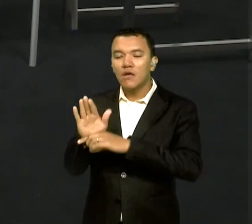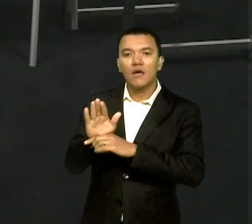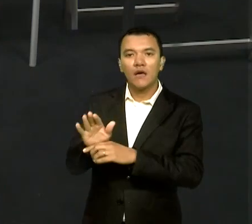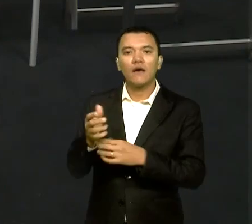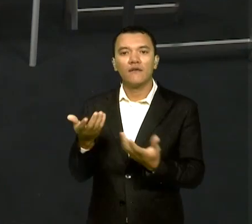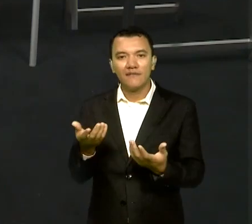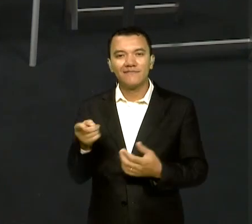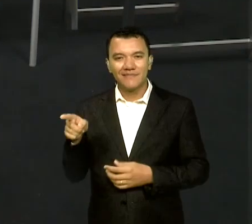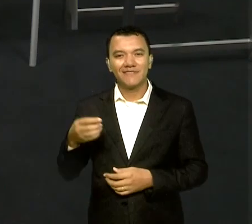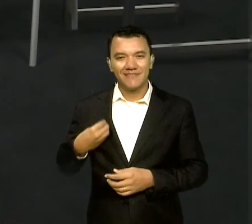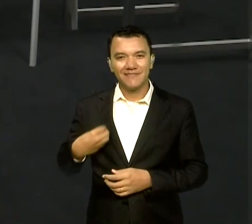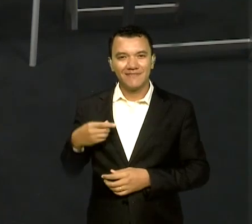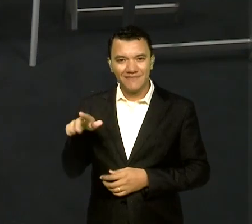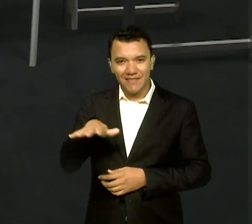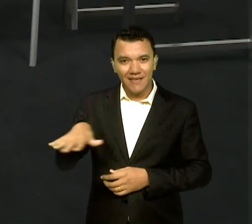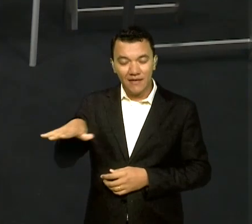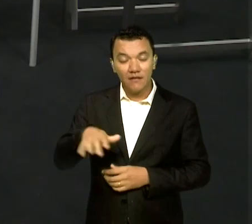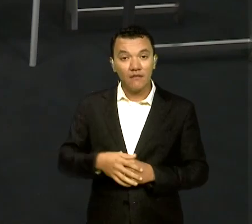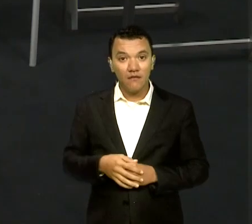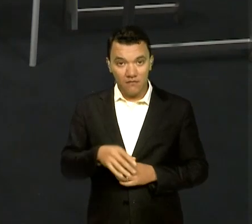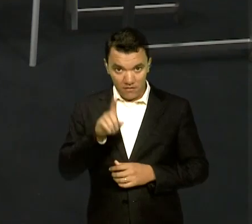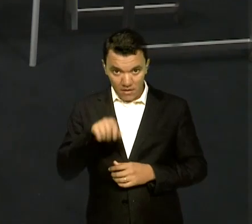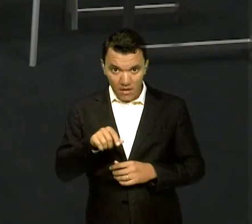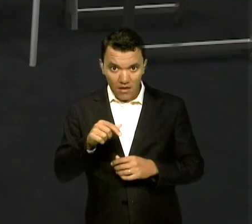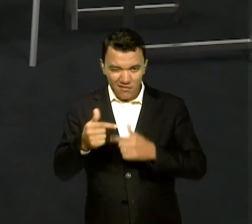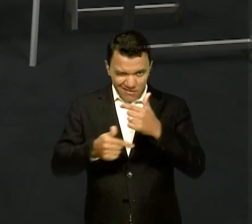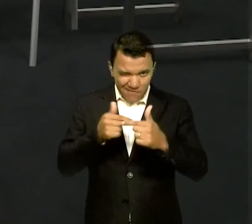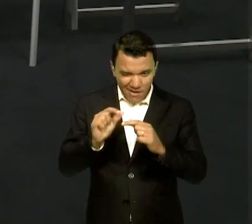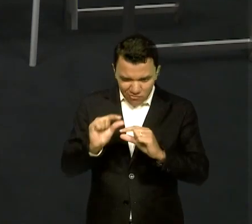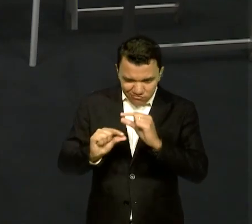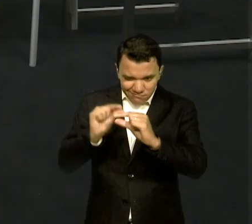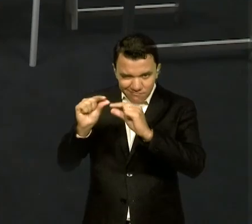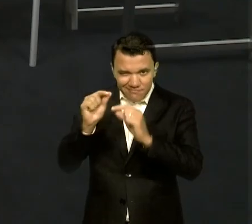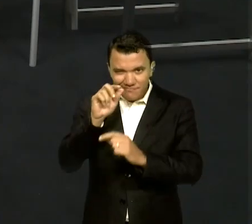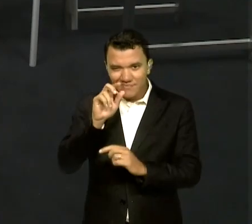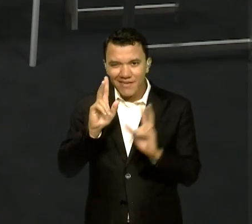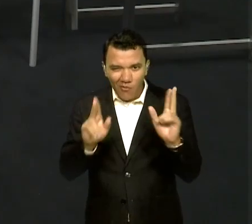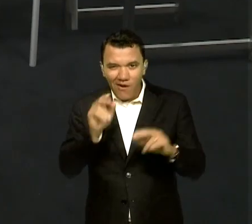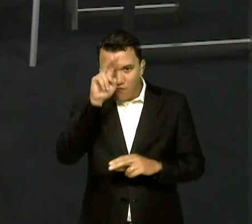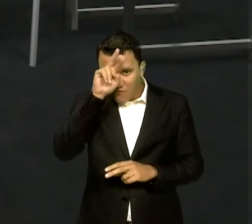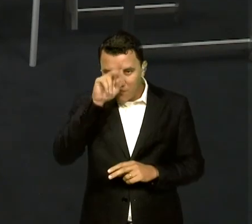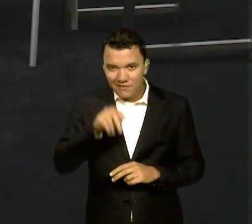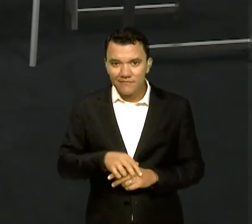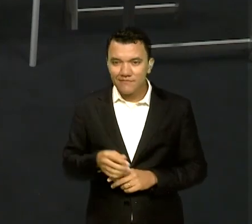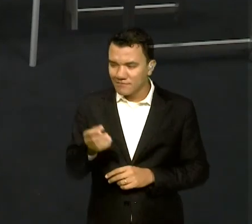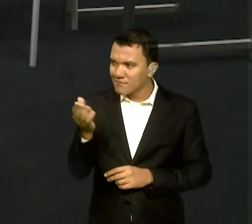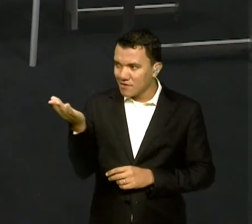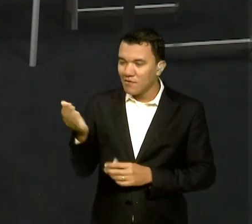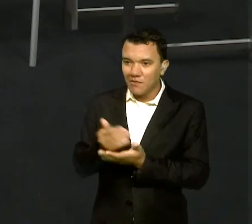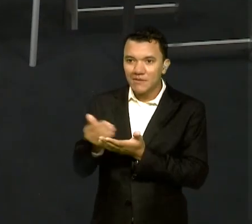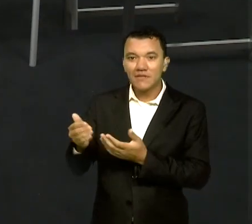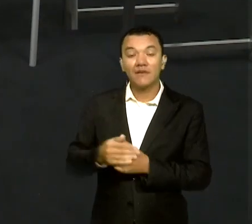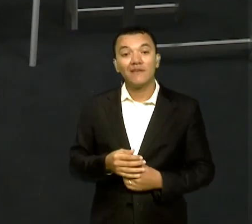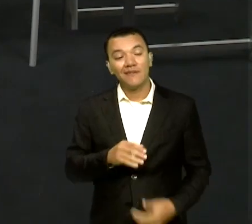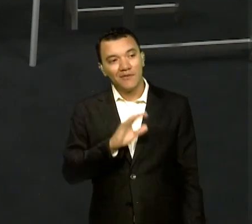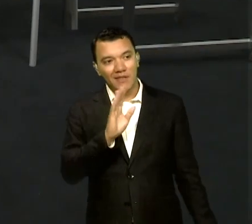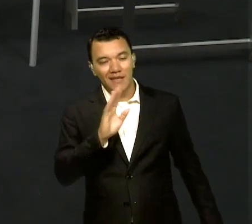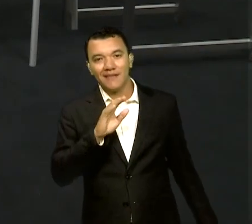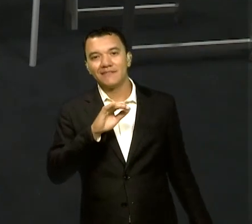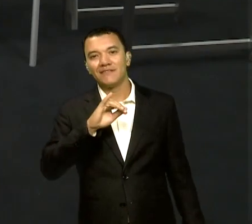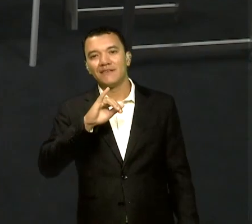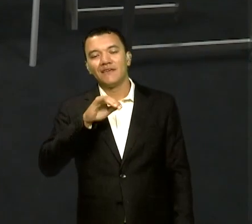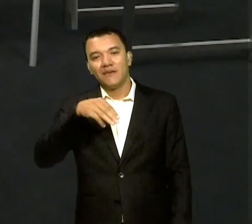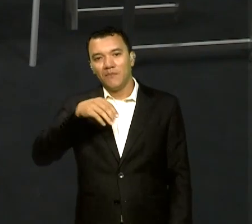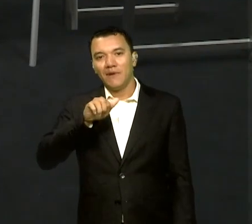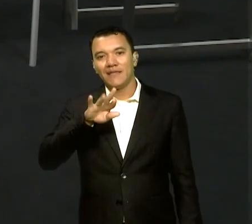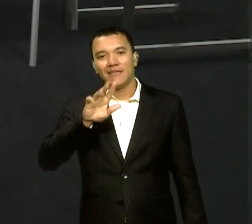na qual vocês vivem? Foi um trabalho de formiguinha? Começo com você, Maria Júlia. Olá, me chamo Maria Júlia Rabelo,